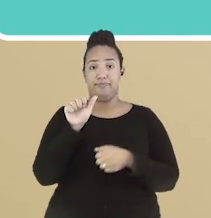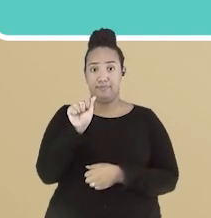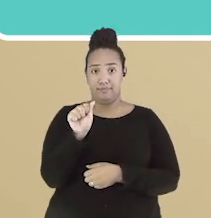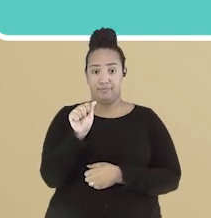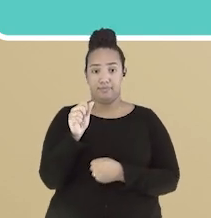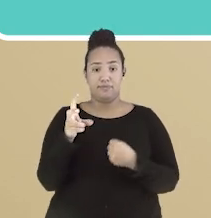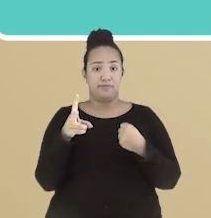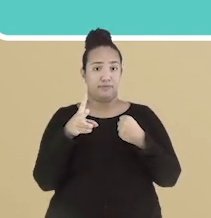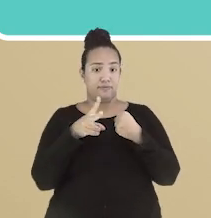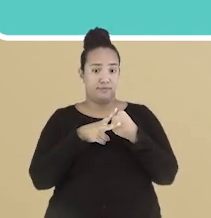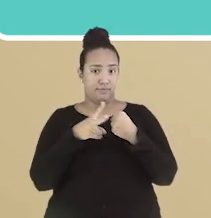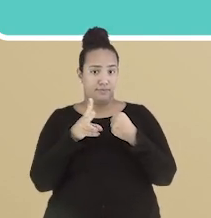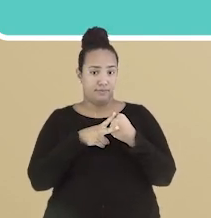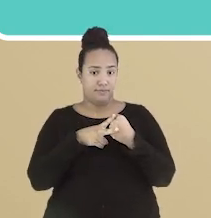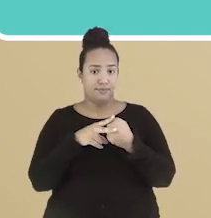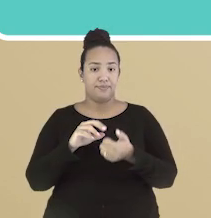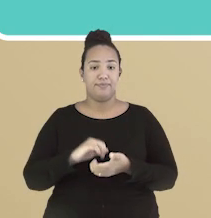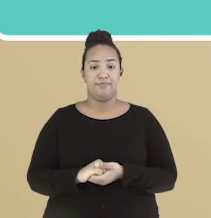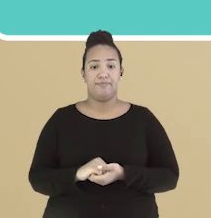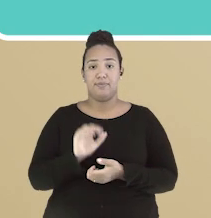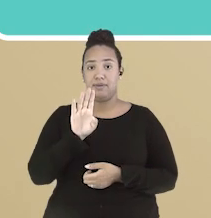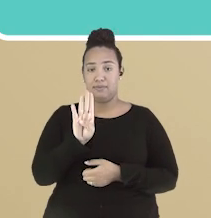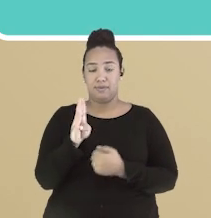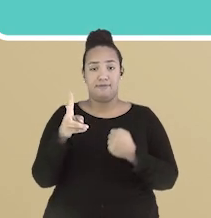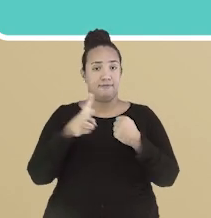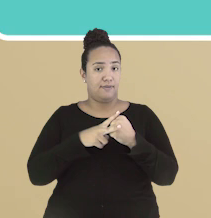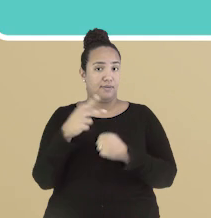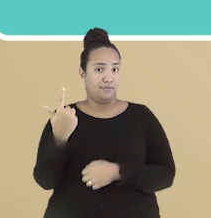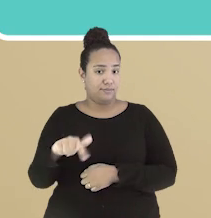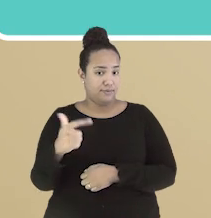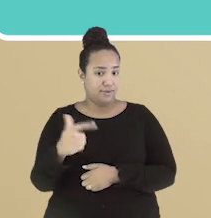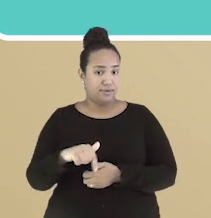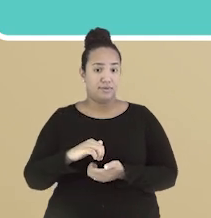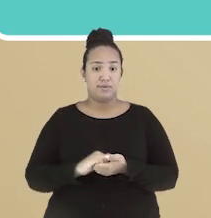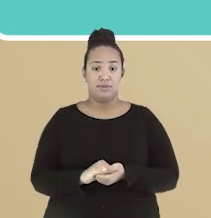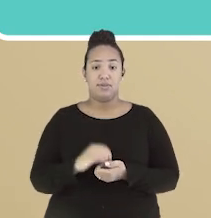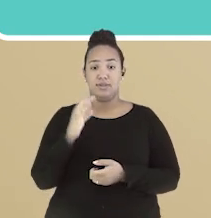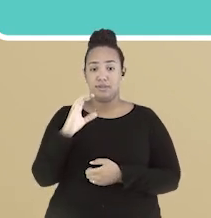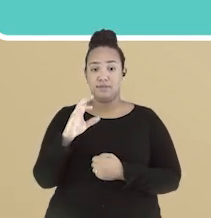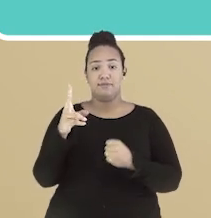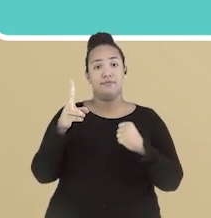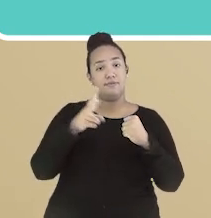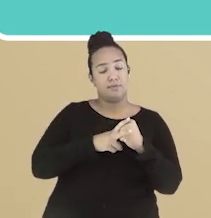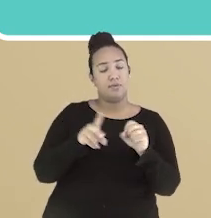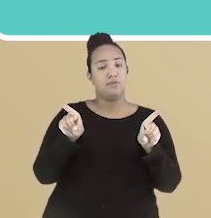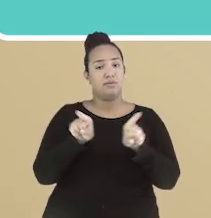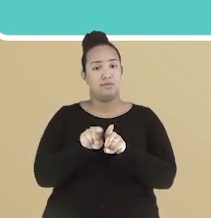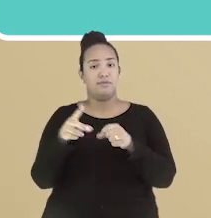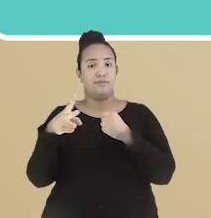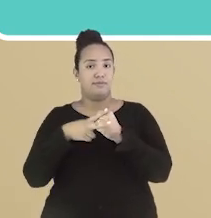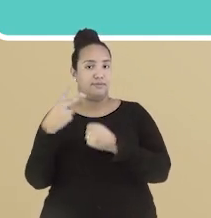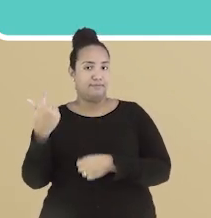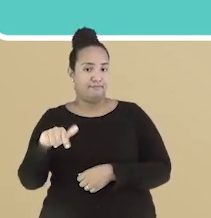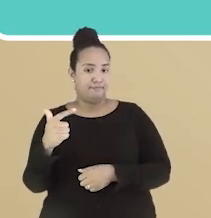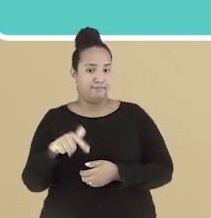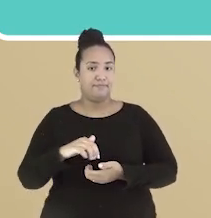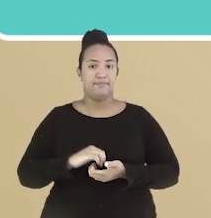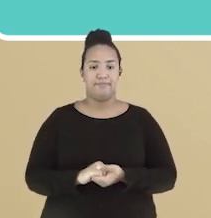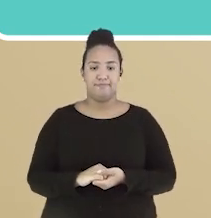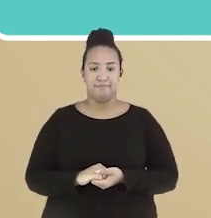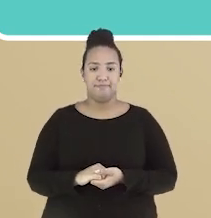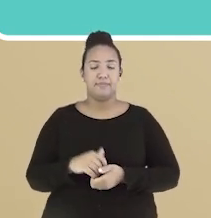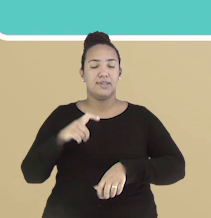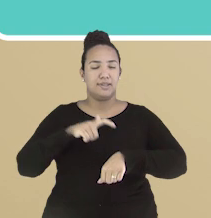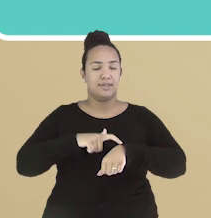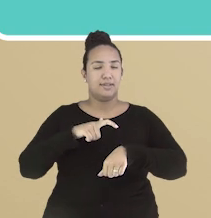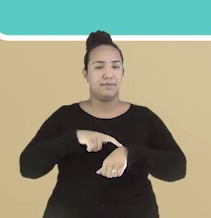A, verbal, letra B, não verbal ou letra C, verbal e não verbal.